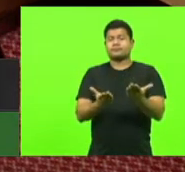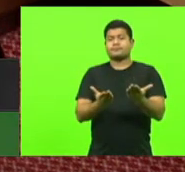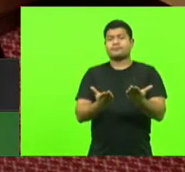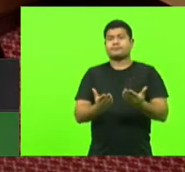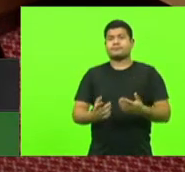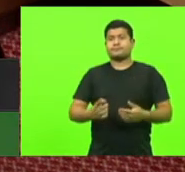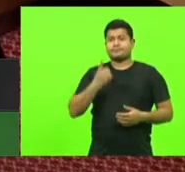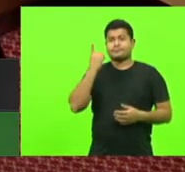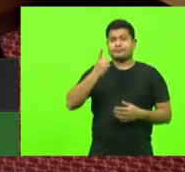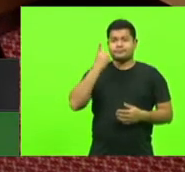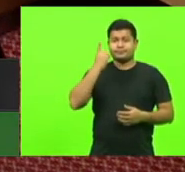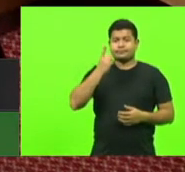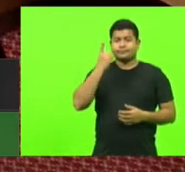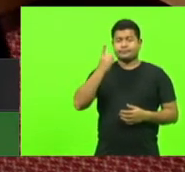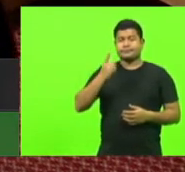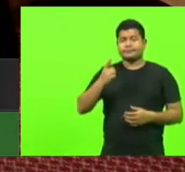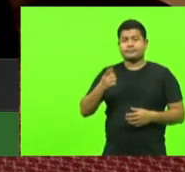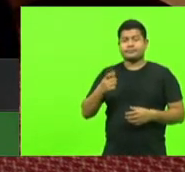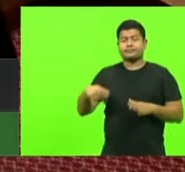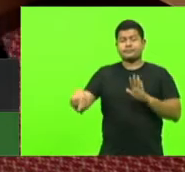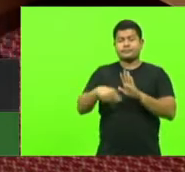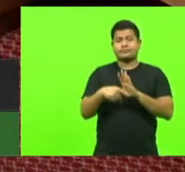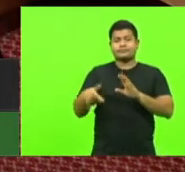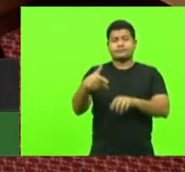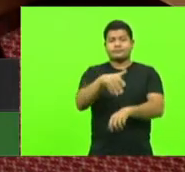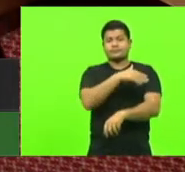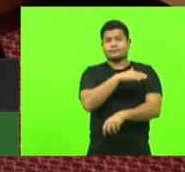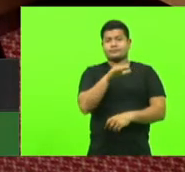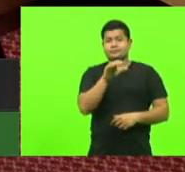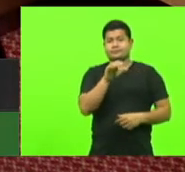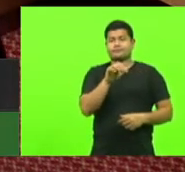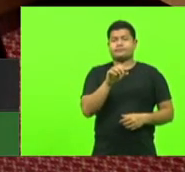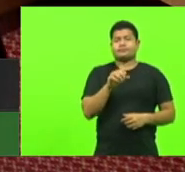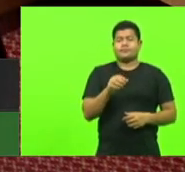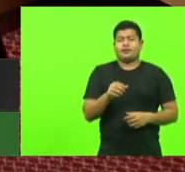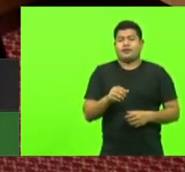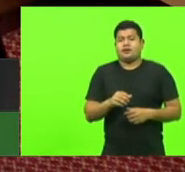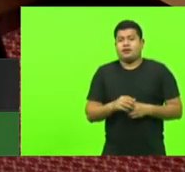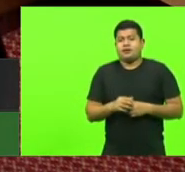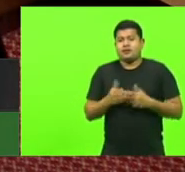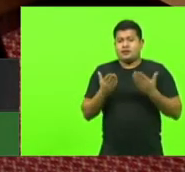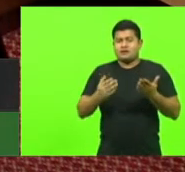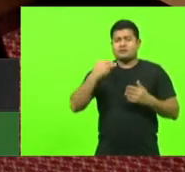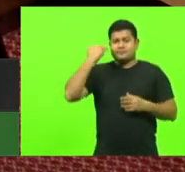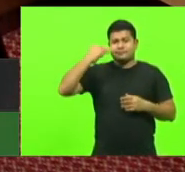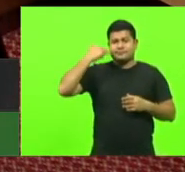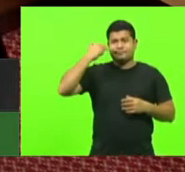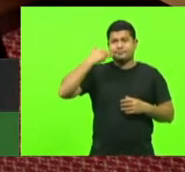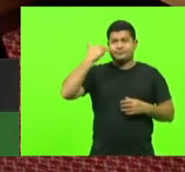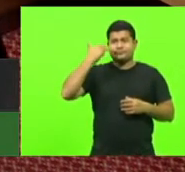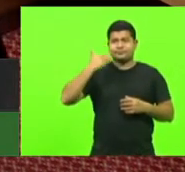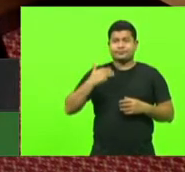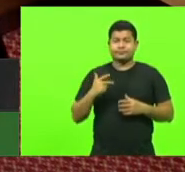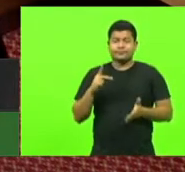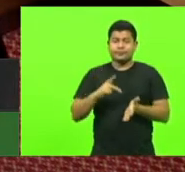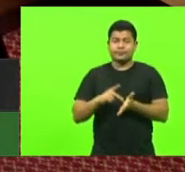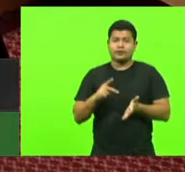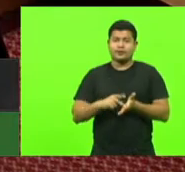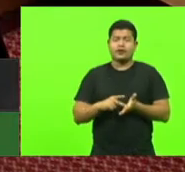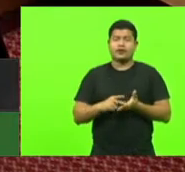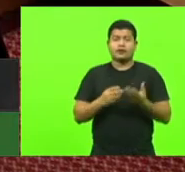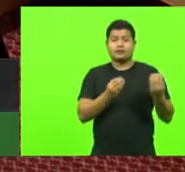nosso deputado da Serra Catarinense, nosso parceiro Márcio. Realmente, essa doação